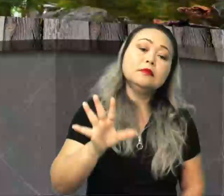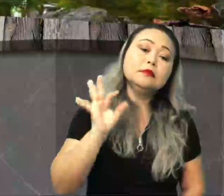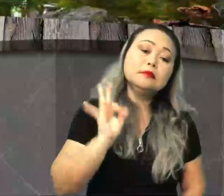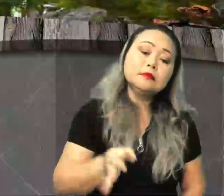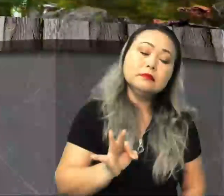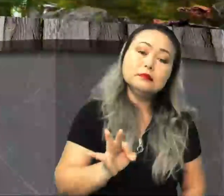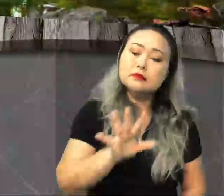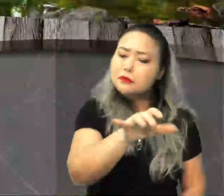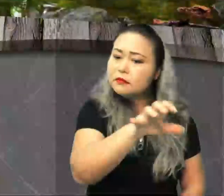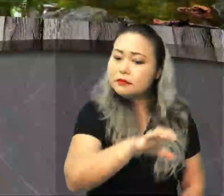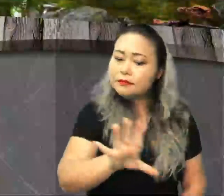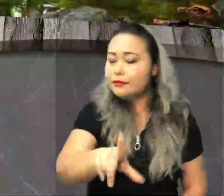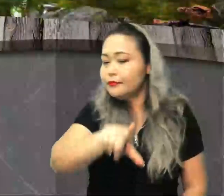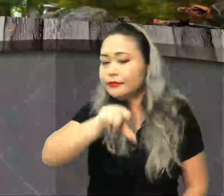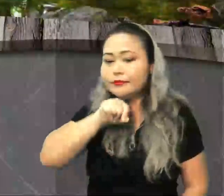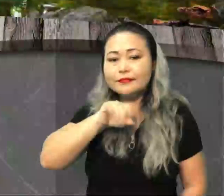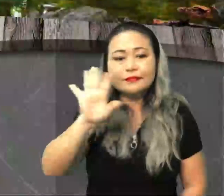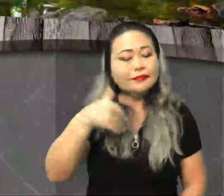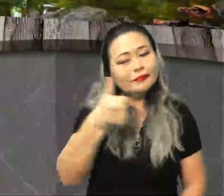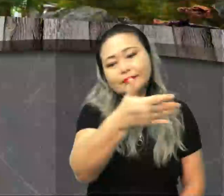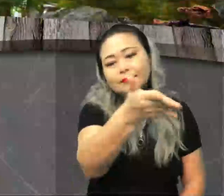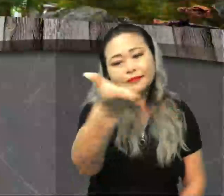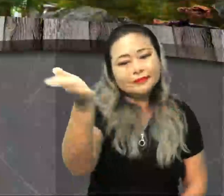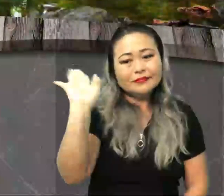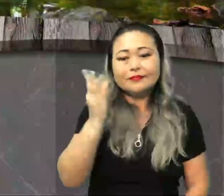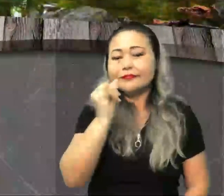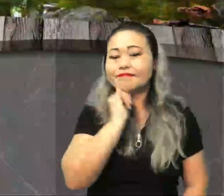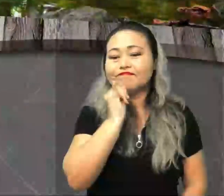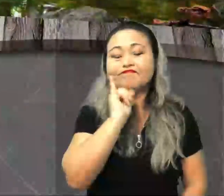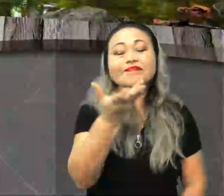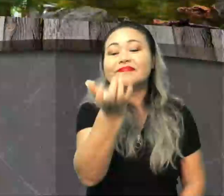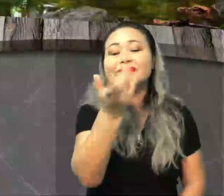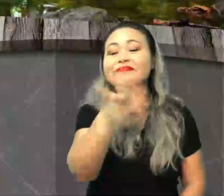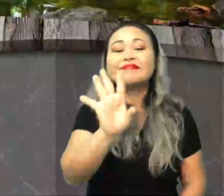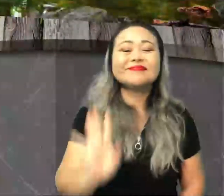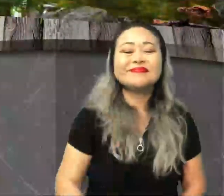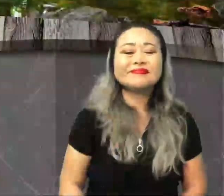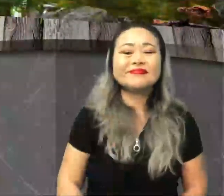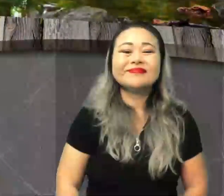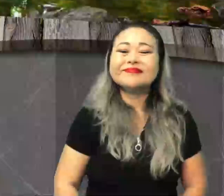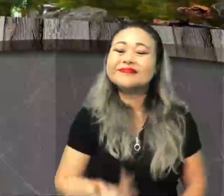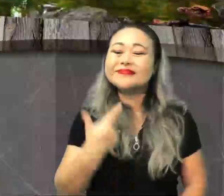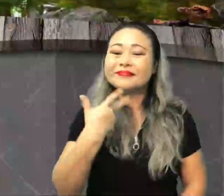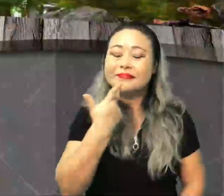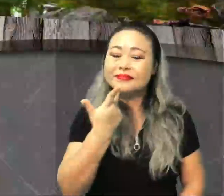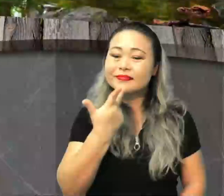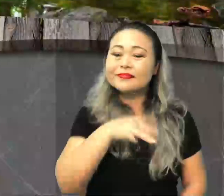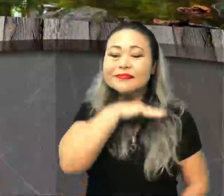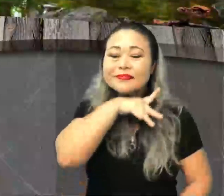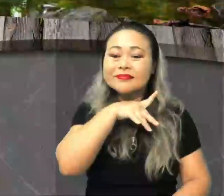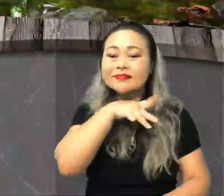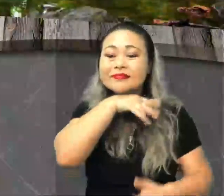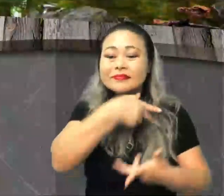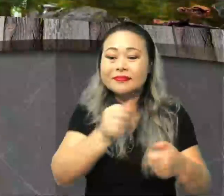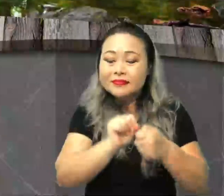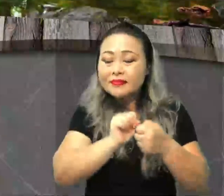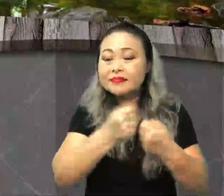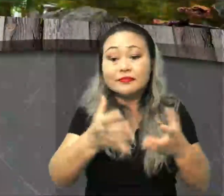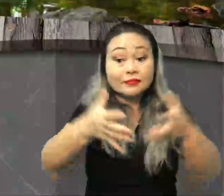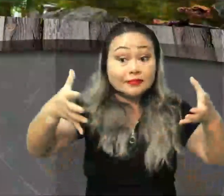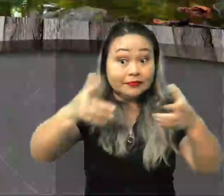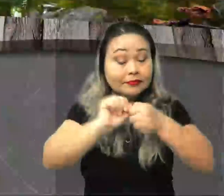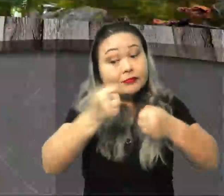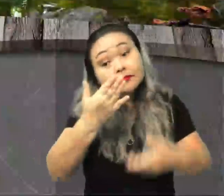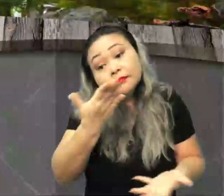certo? Cada um vai ter sua preferência aí, tá? Fica aí, dá o seu exemplo que você quiser ir quando você fala de animais de grande, da sua preferência,